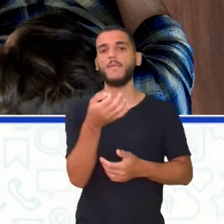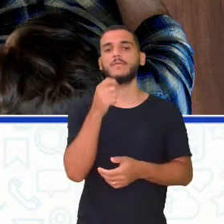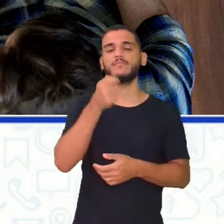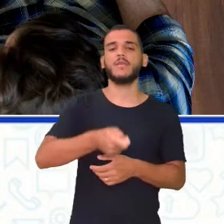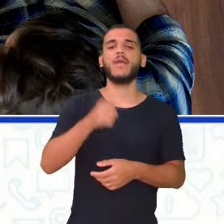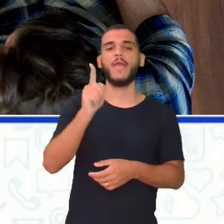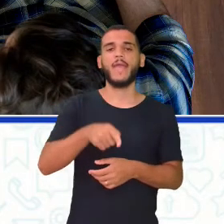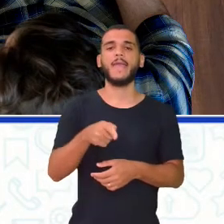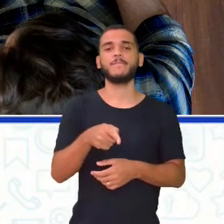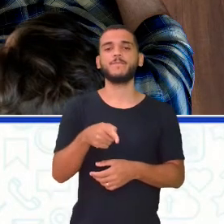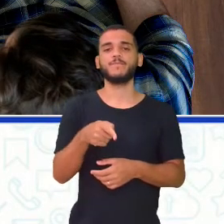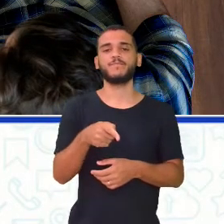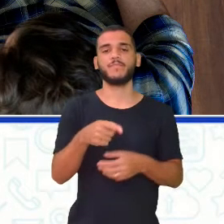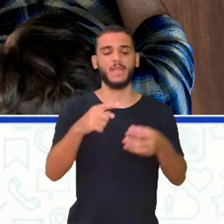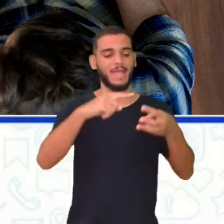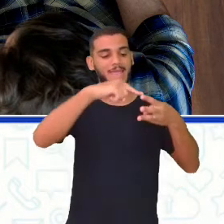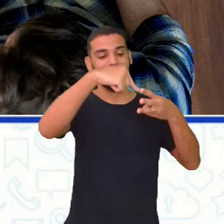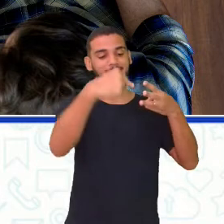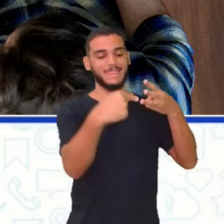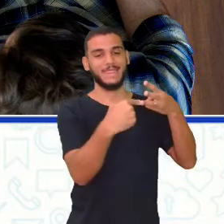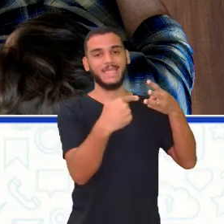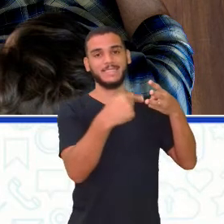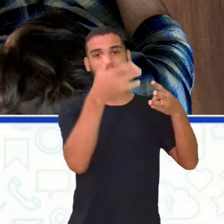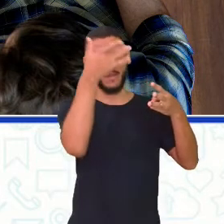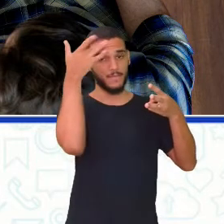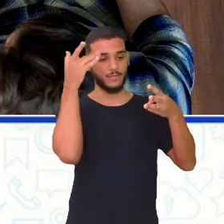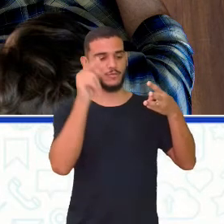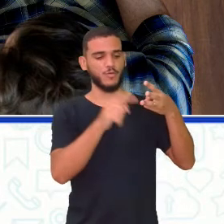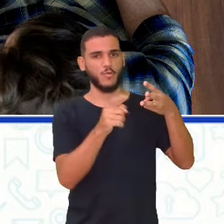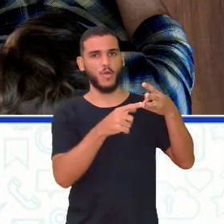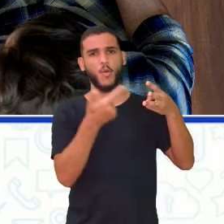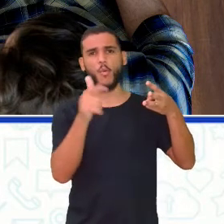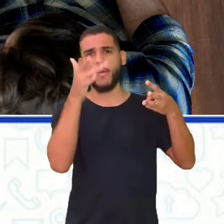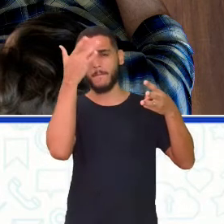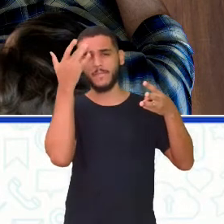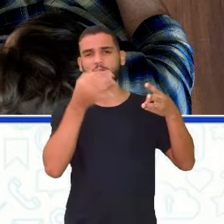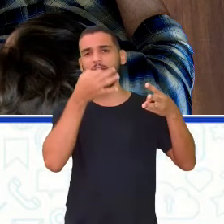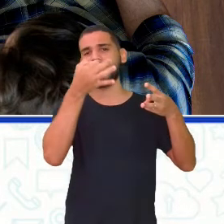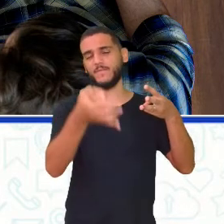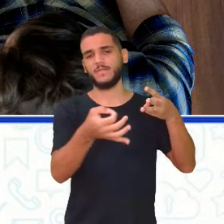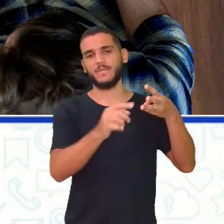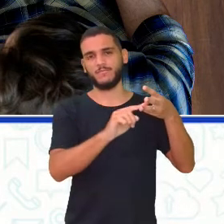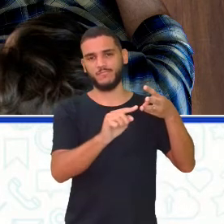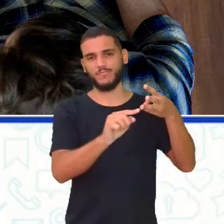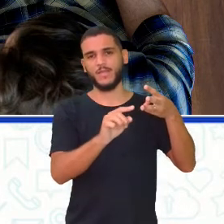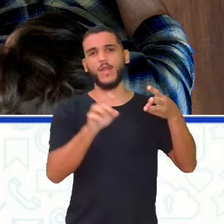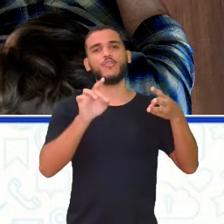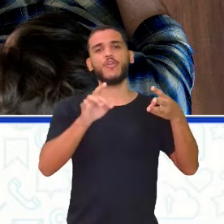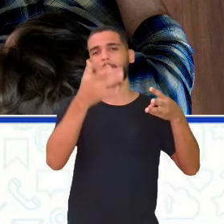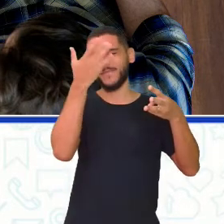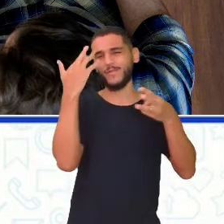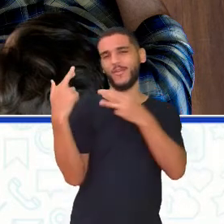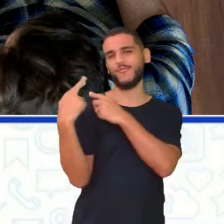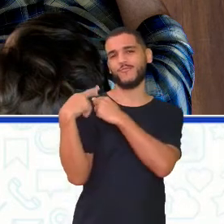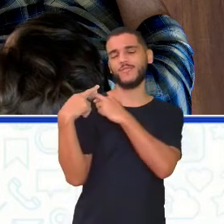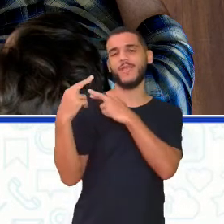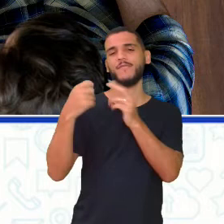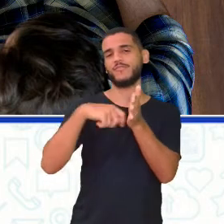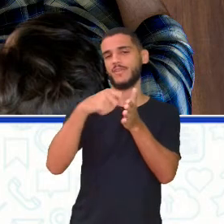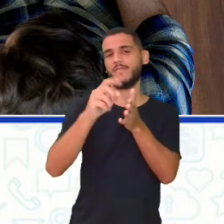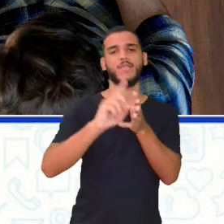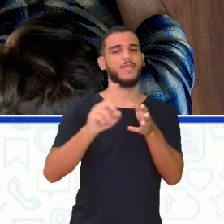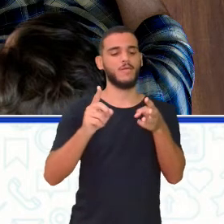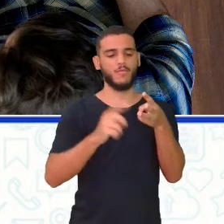pela terceira pessoa também, porque é um outro ser que está falando, não é quem escreveu o texto, né? Então,